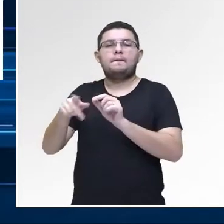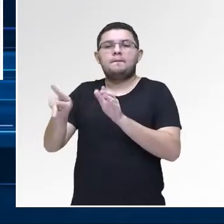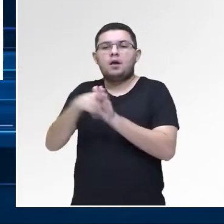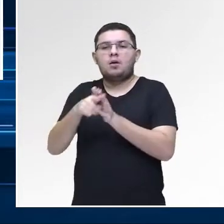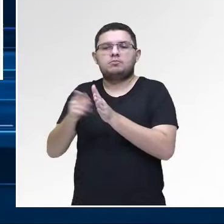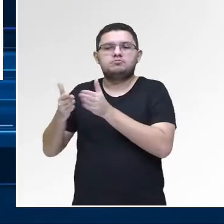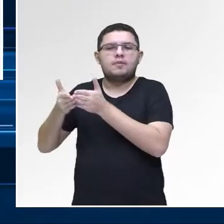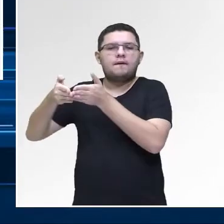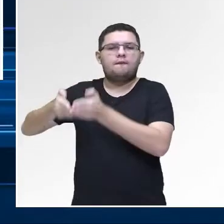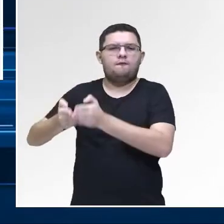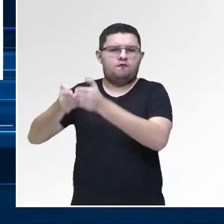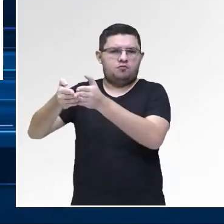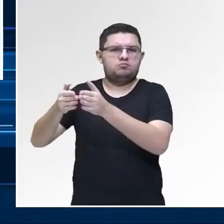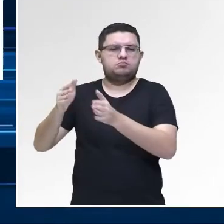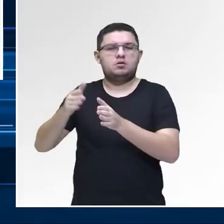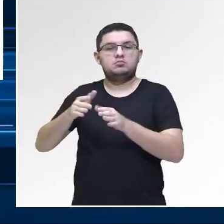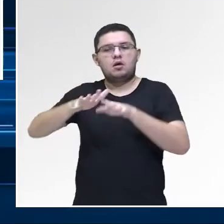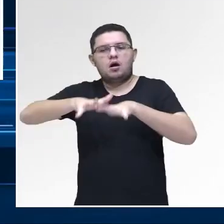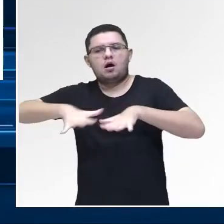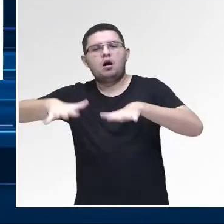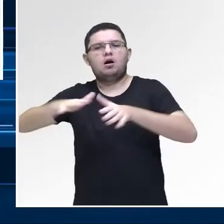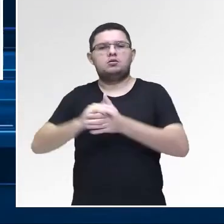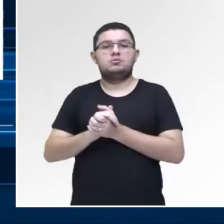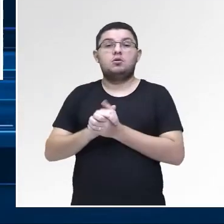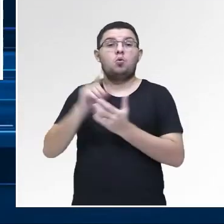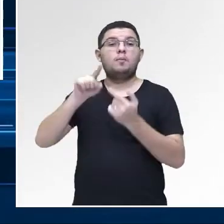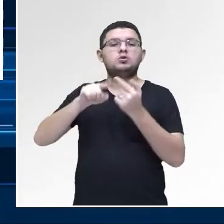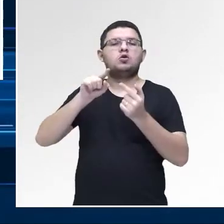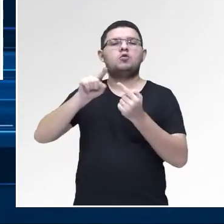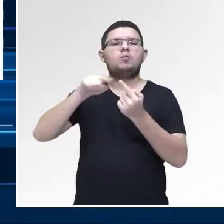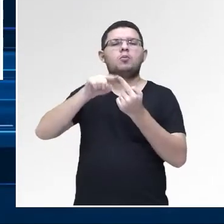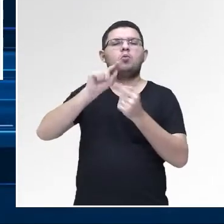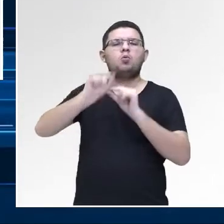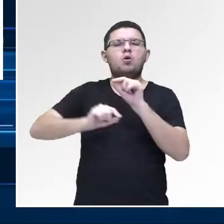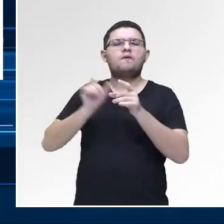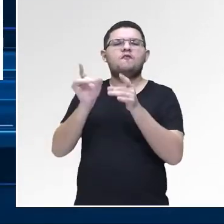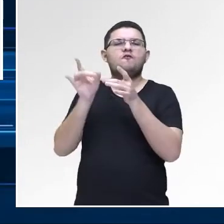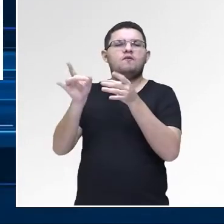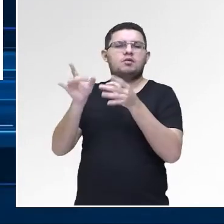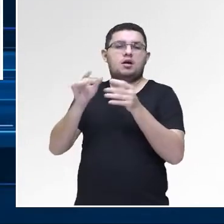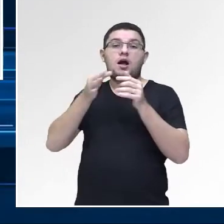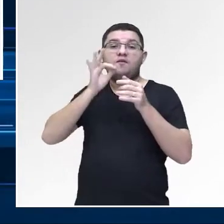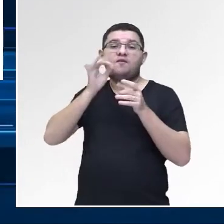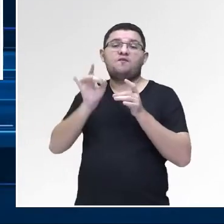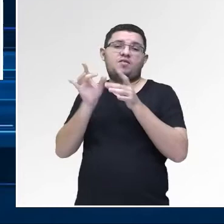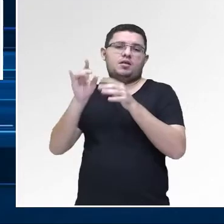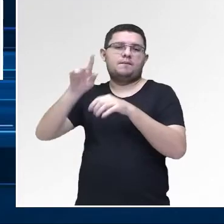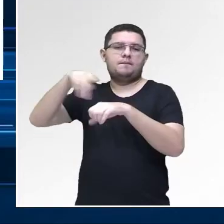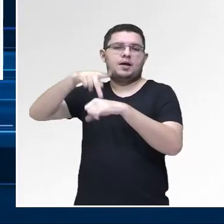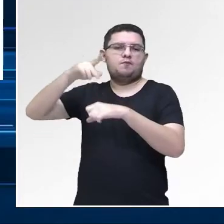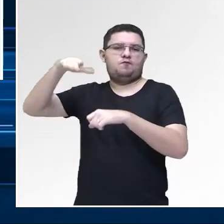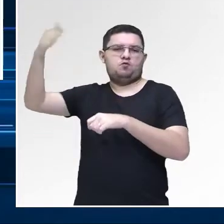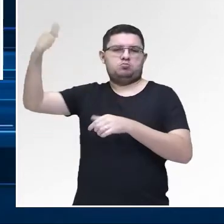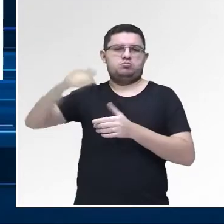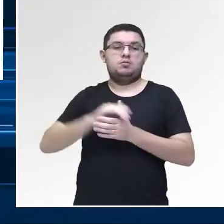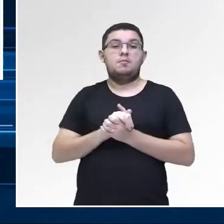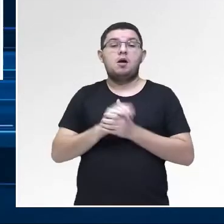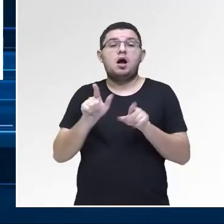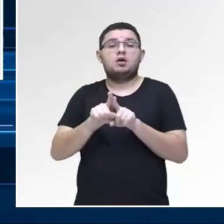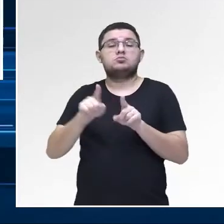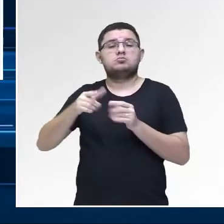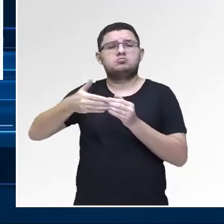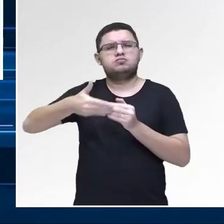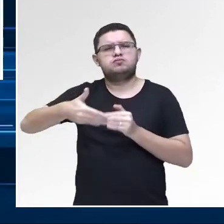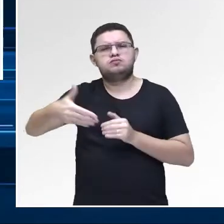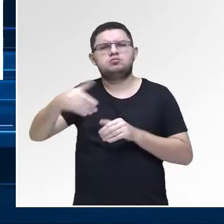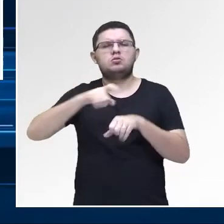Só que depois, com o passar do tempo, né, os cafeicultores começaram a pegar parte do lucro que